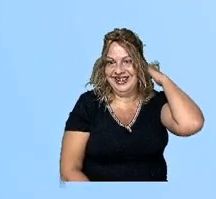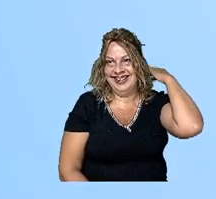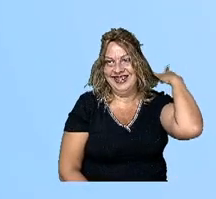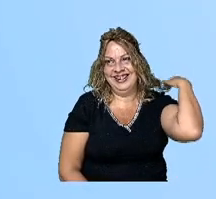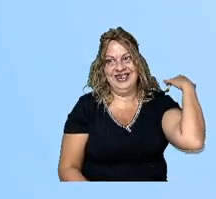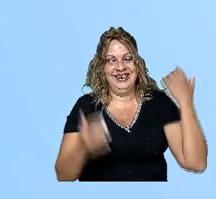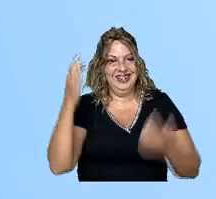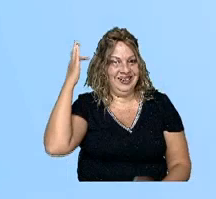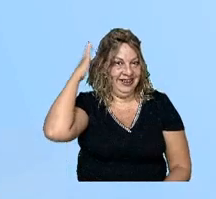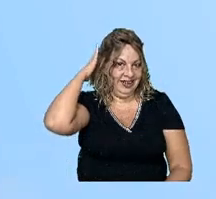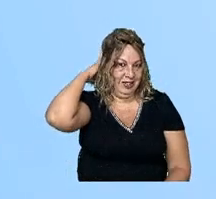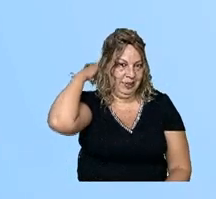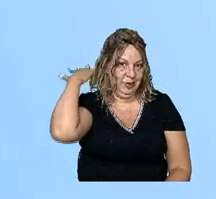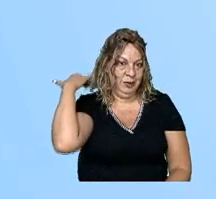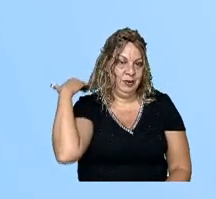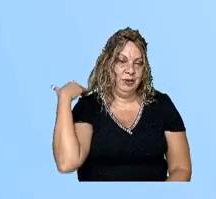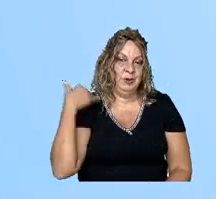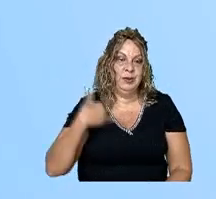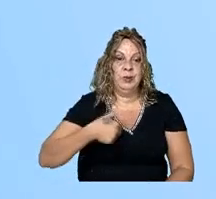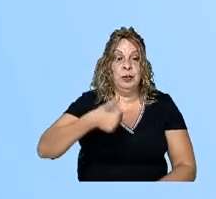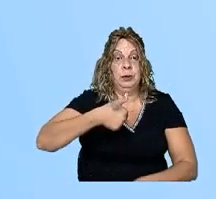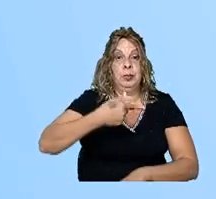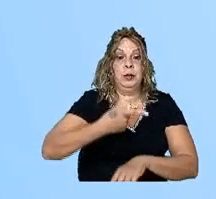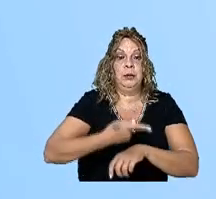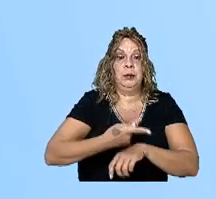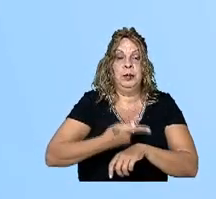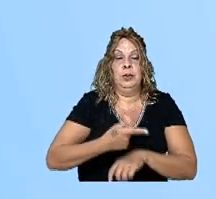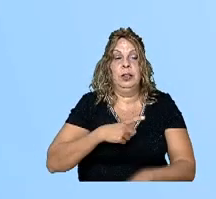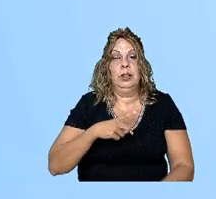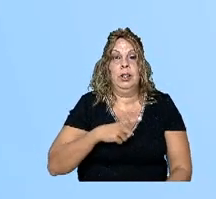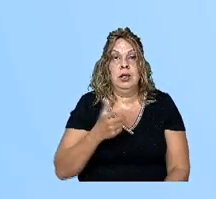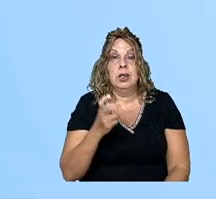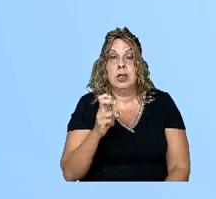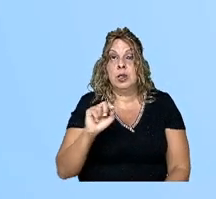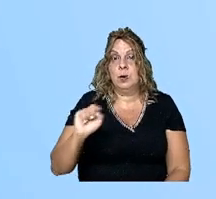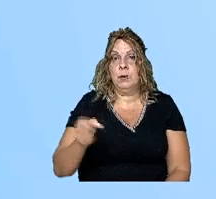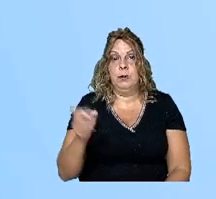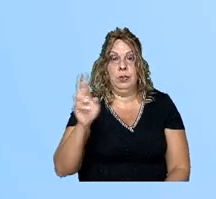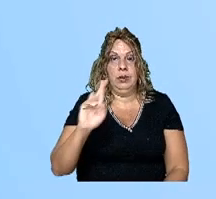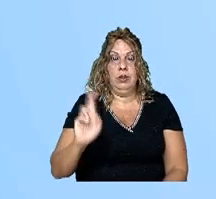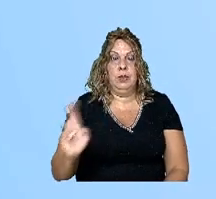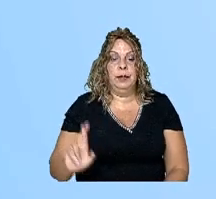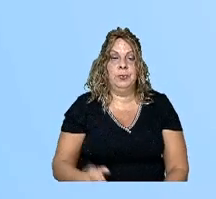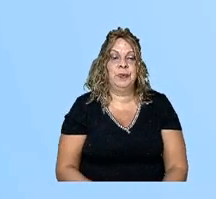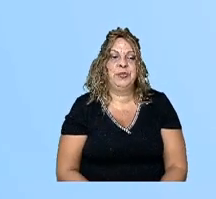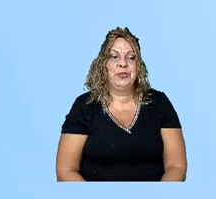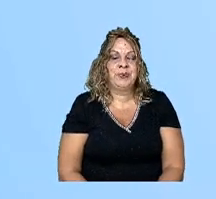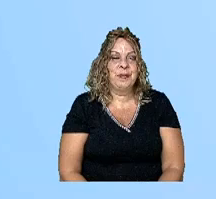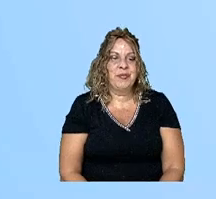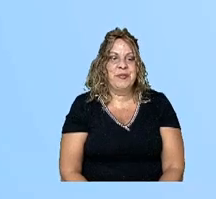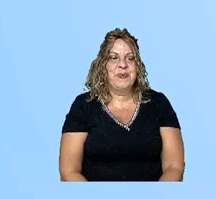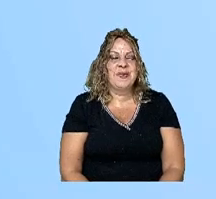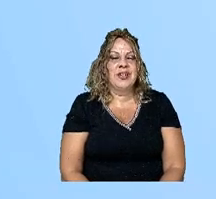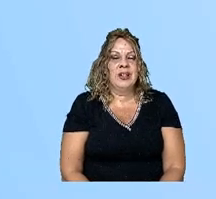No primeiro prêmio de hoje, tem R$5.000. R$5.000 agora, no primeiro